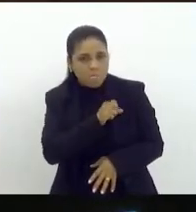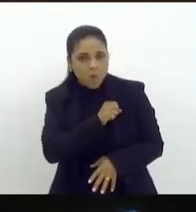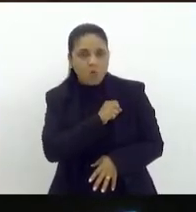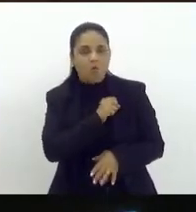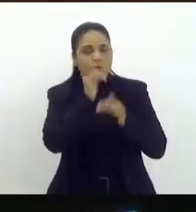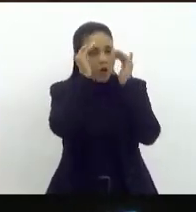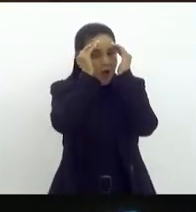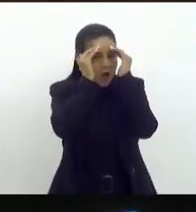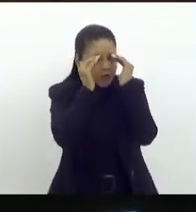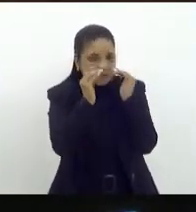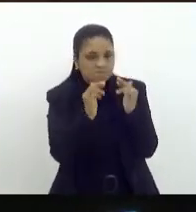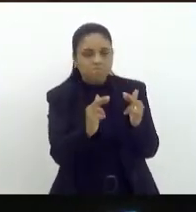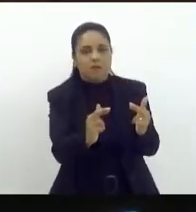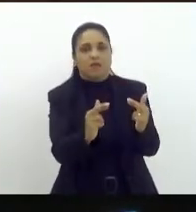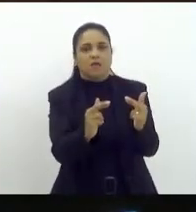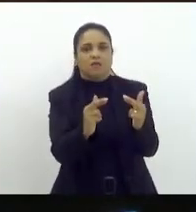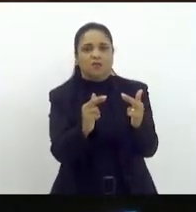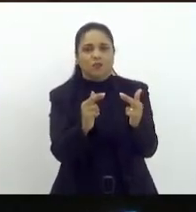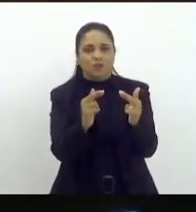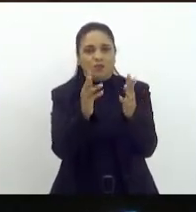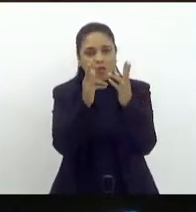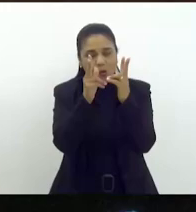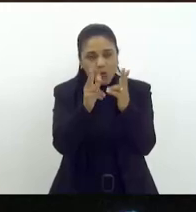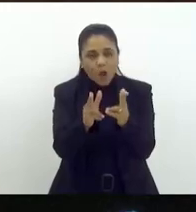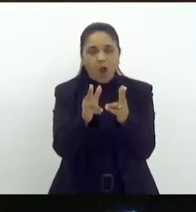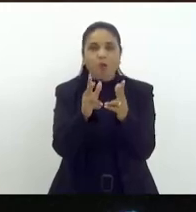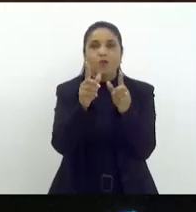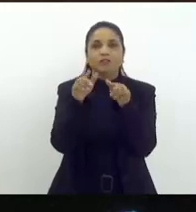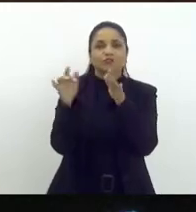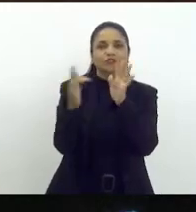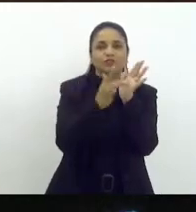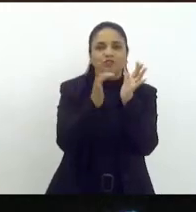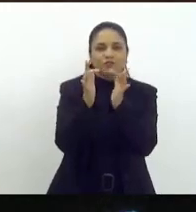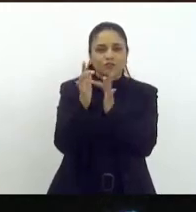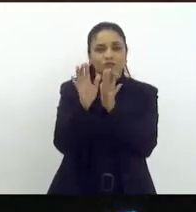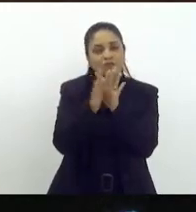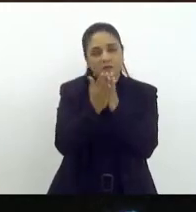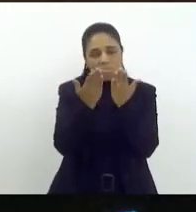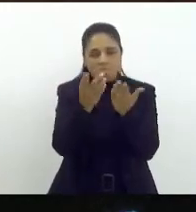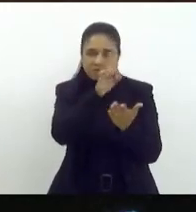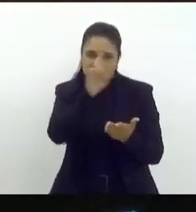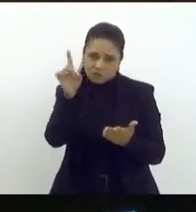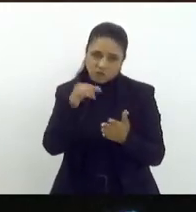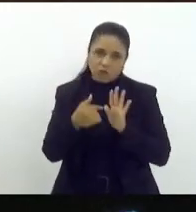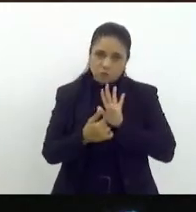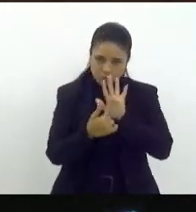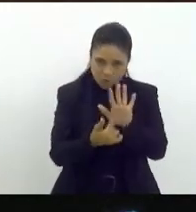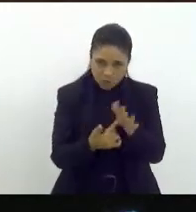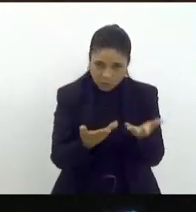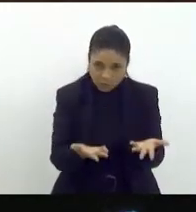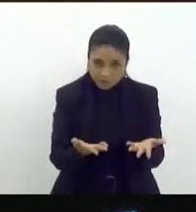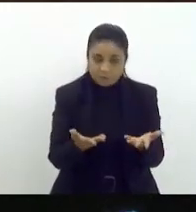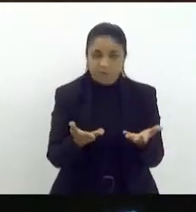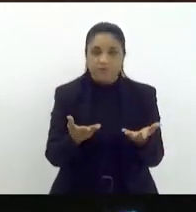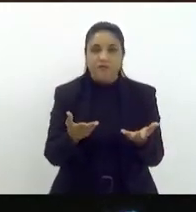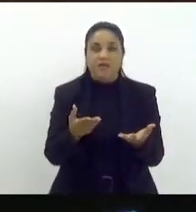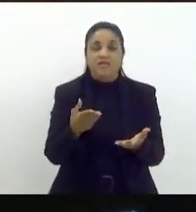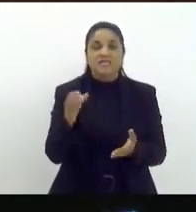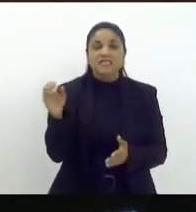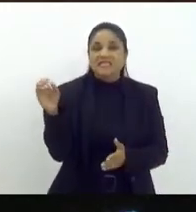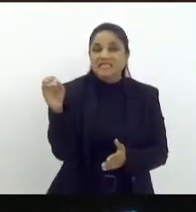esse respeito mútuo que o senhor que o nosso senhor Jesus e a Bíblia a própria palavra de Deus sempre trouxe 0 de